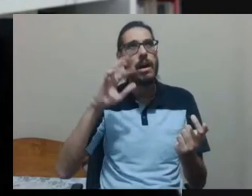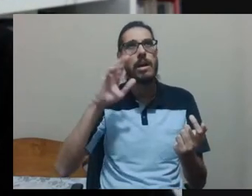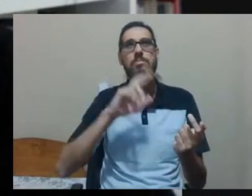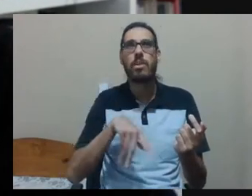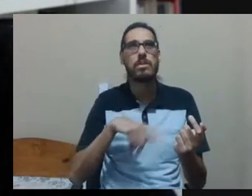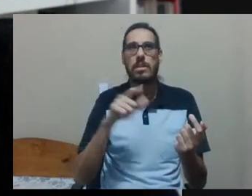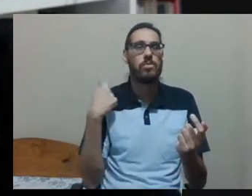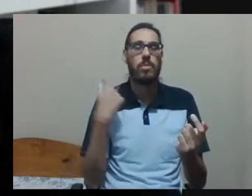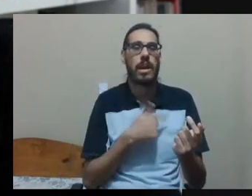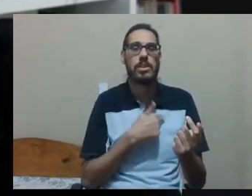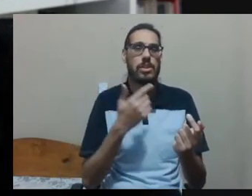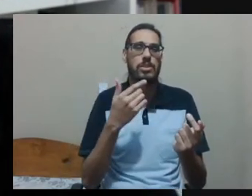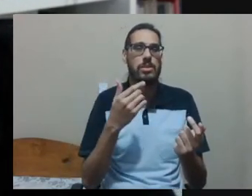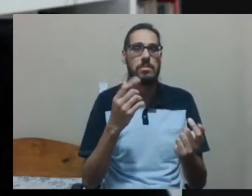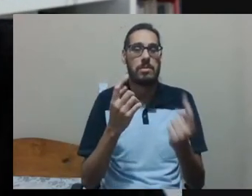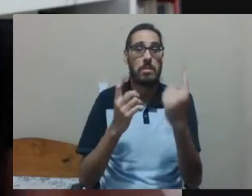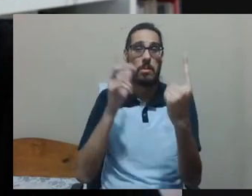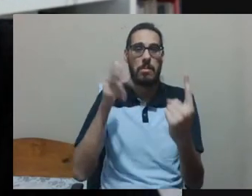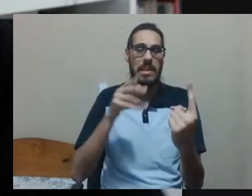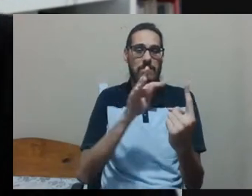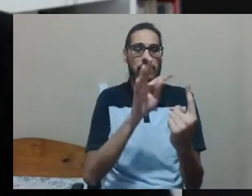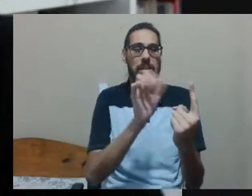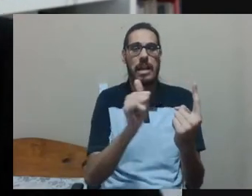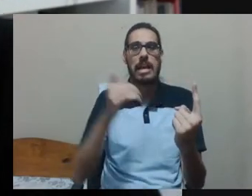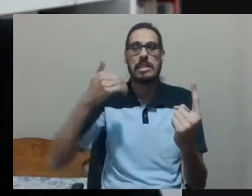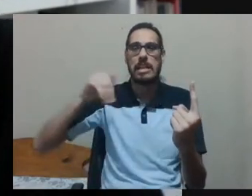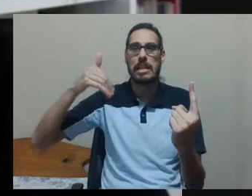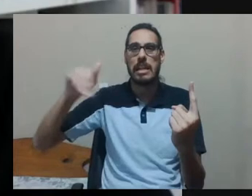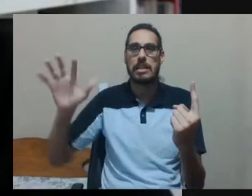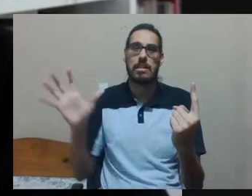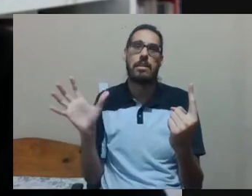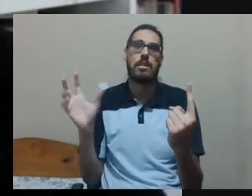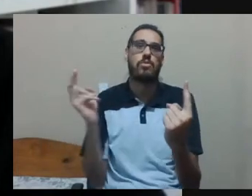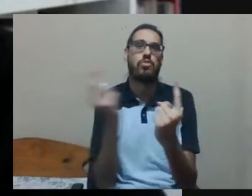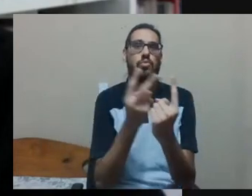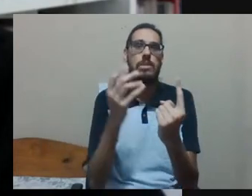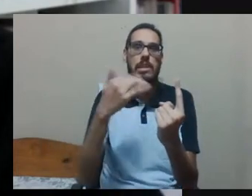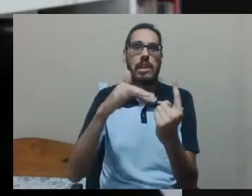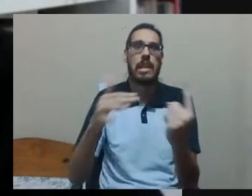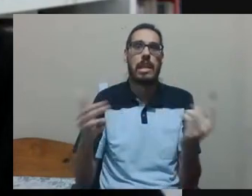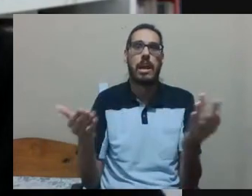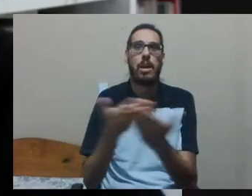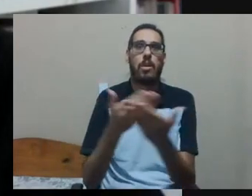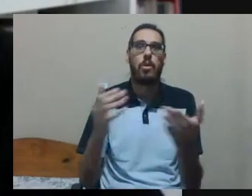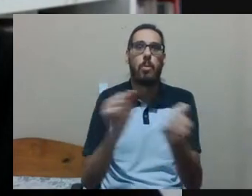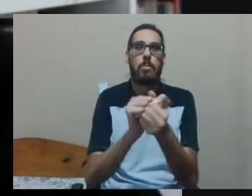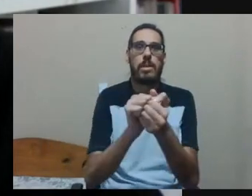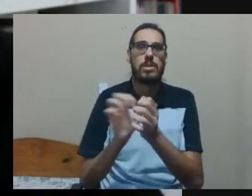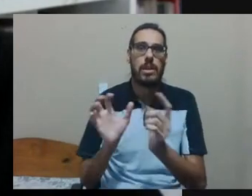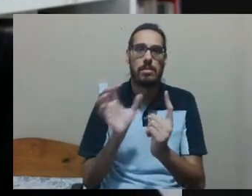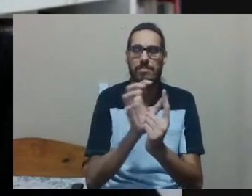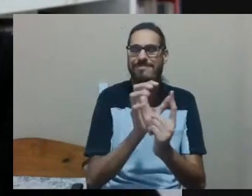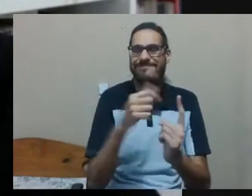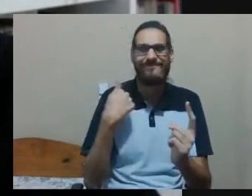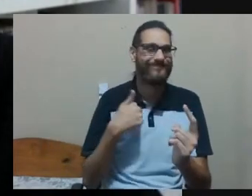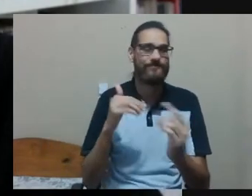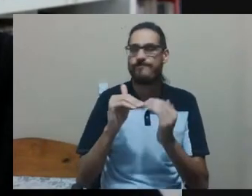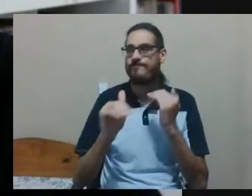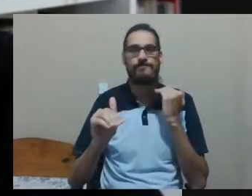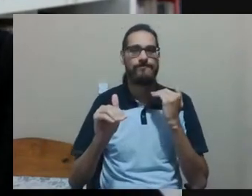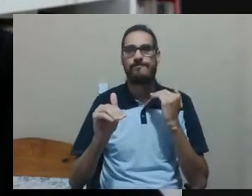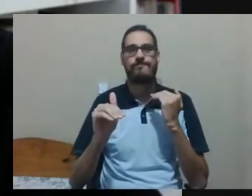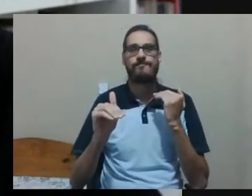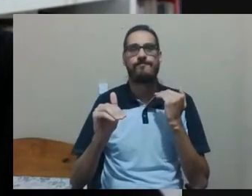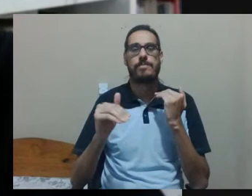uma secretaria, por exemplo, né, o que apareceu como secretaria compartilhada. Nós não concordamos com isso. Nós achamos que isso é ruim para os